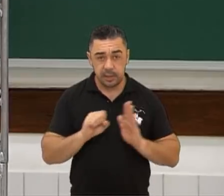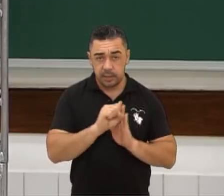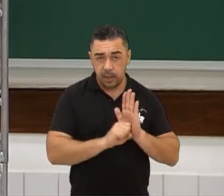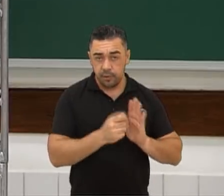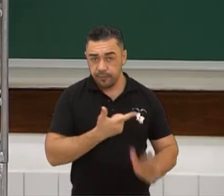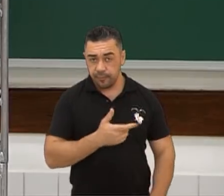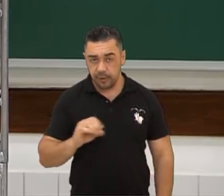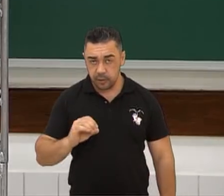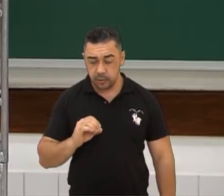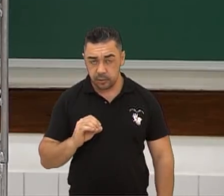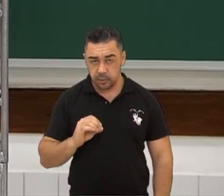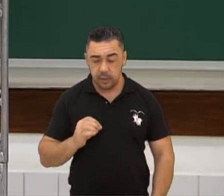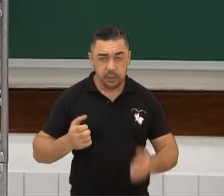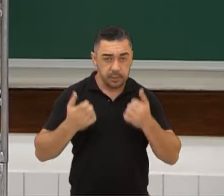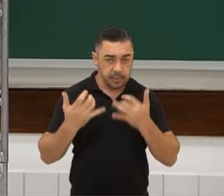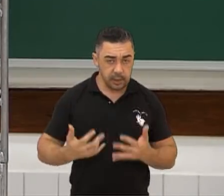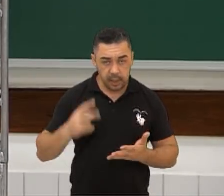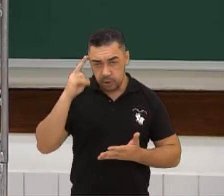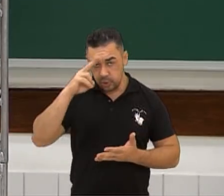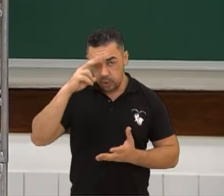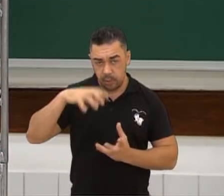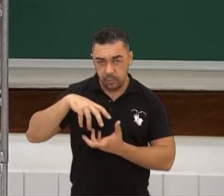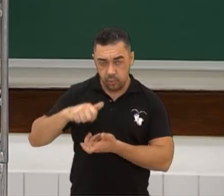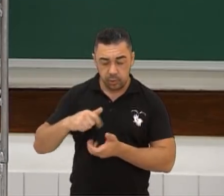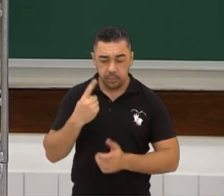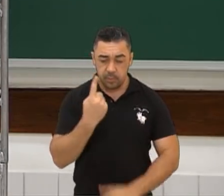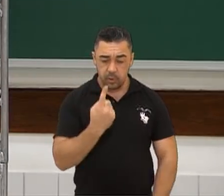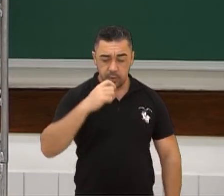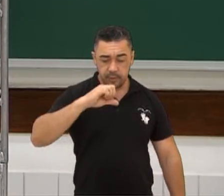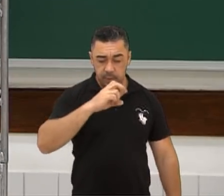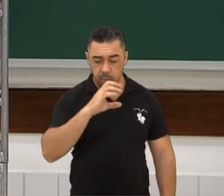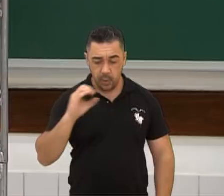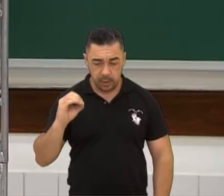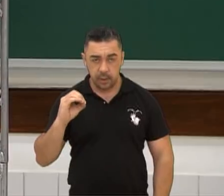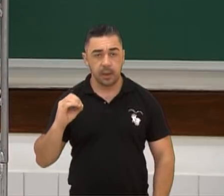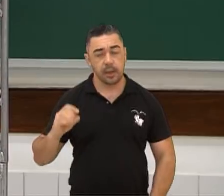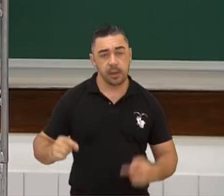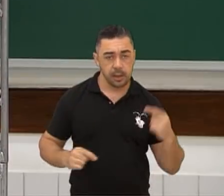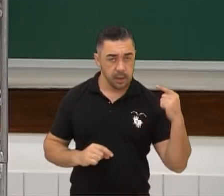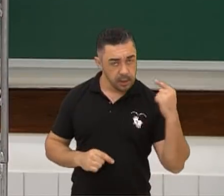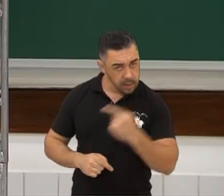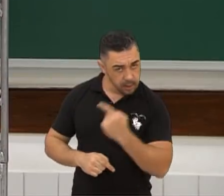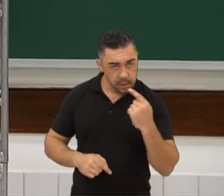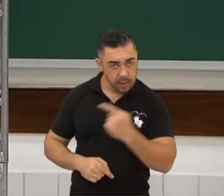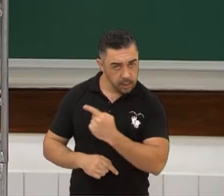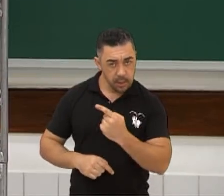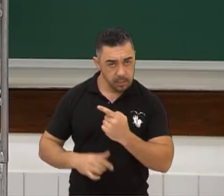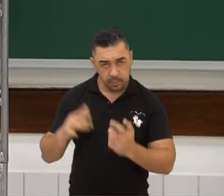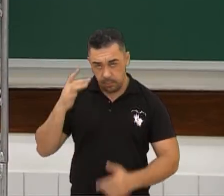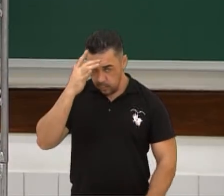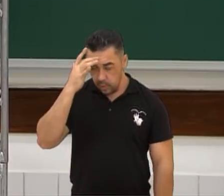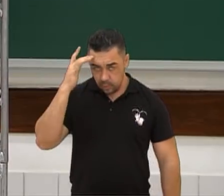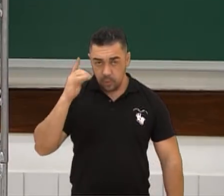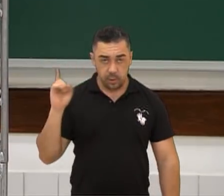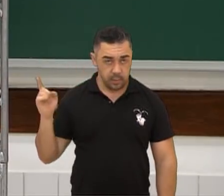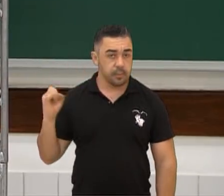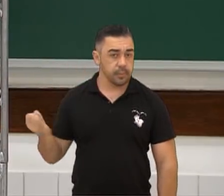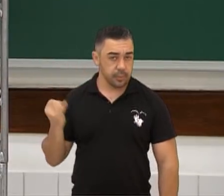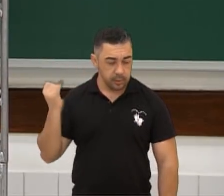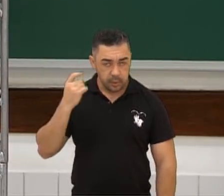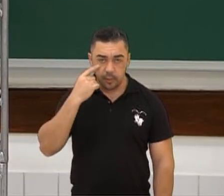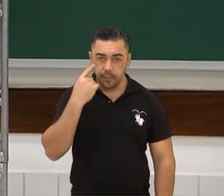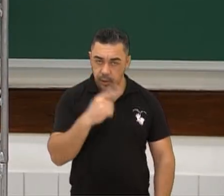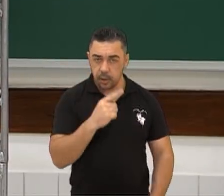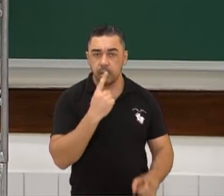É impossível falar em história do mundo de 1950 em diante sem citar Mikhail Gorbachev. Você vai encontrar ali em